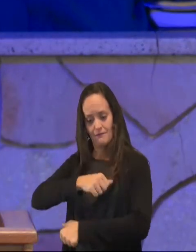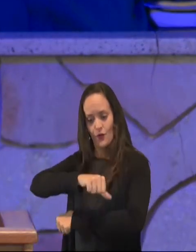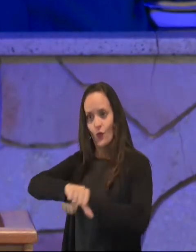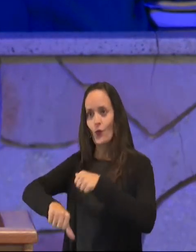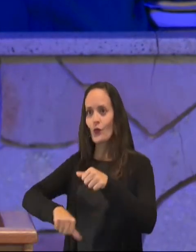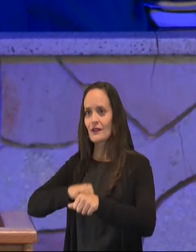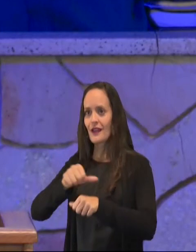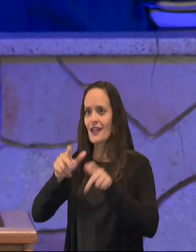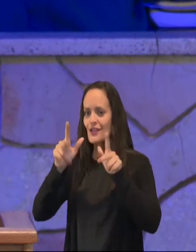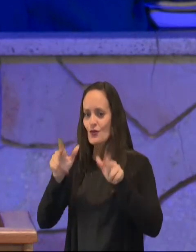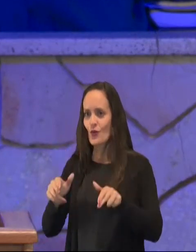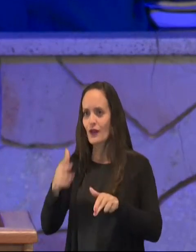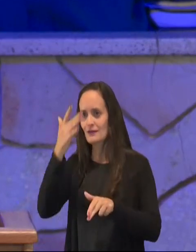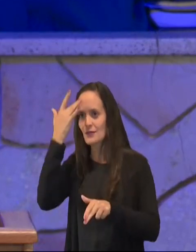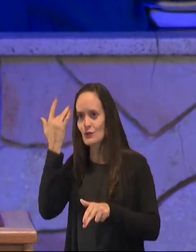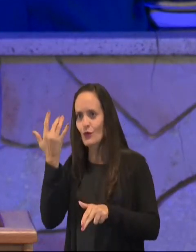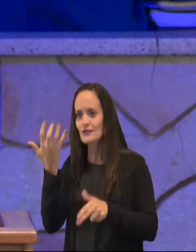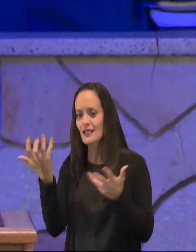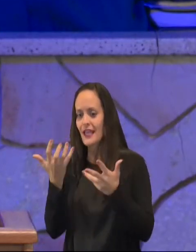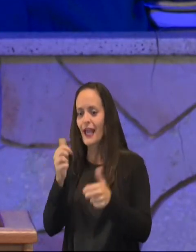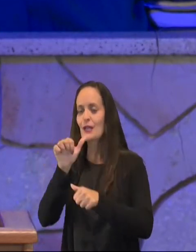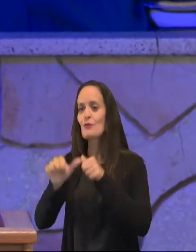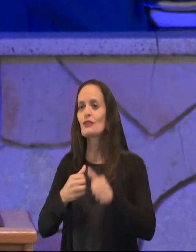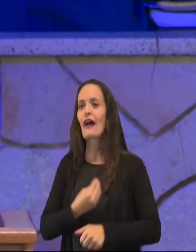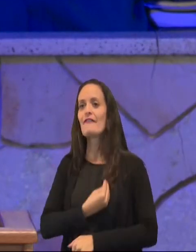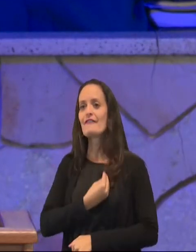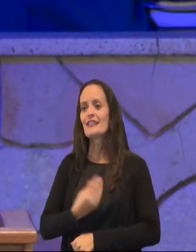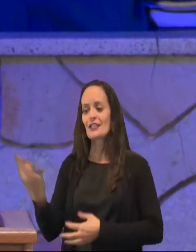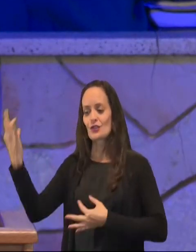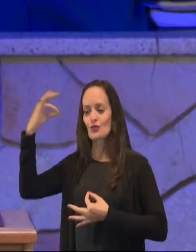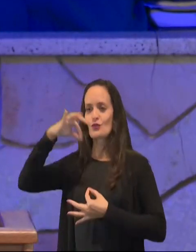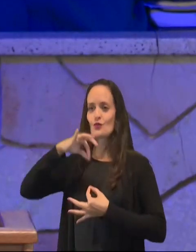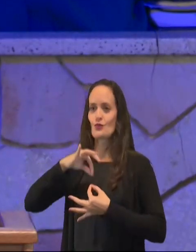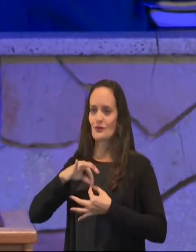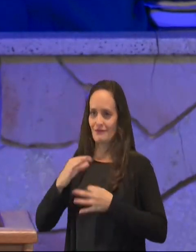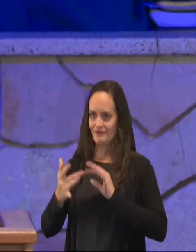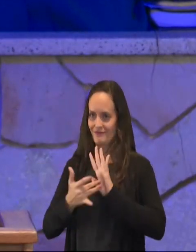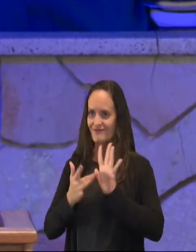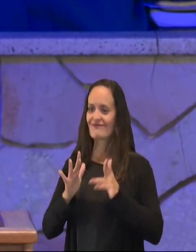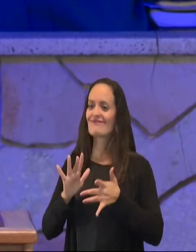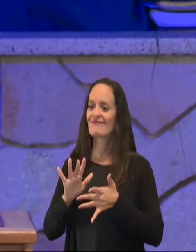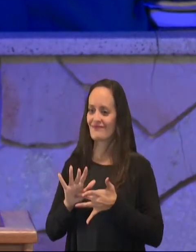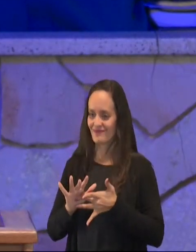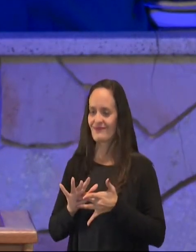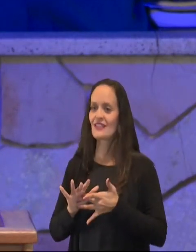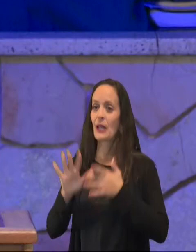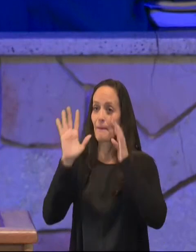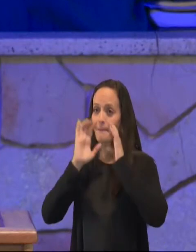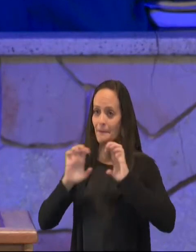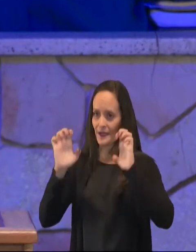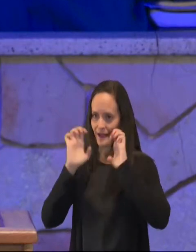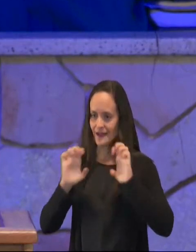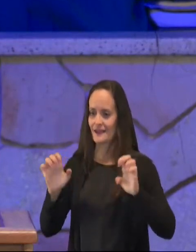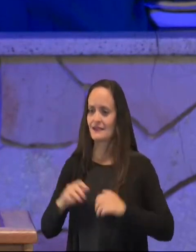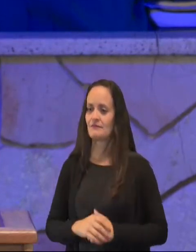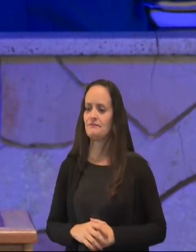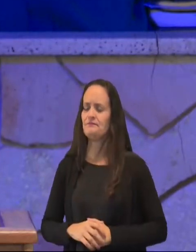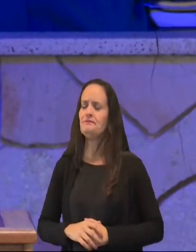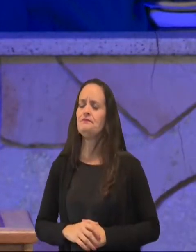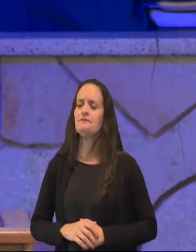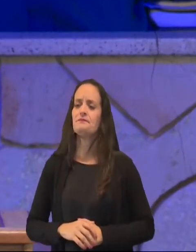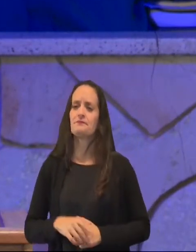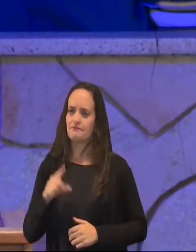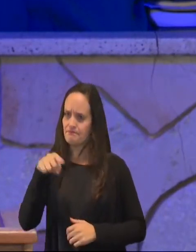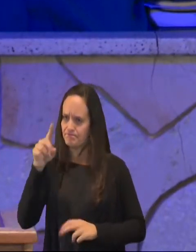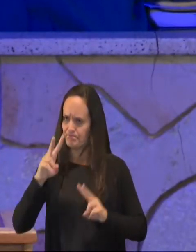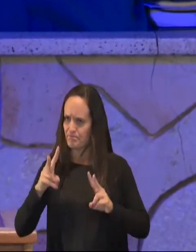aqueles homens, em mudar vidas através do Espírito Santo do Senhor e da pregação do Evangelho. Os irmãos percebem